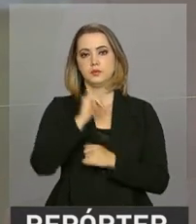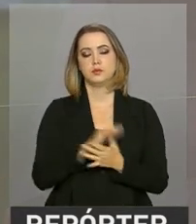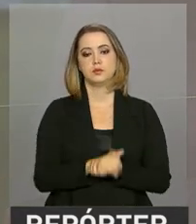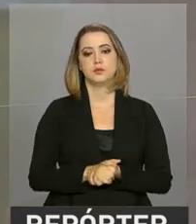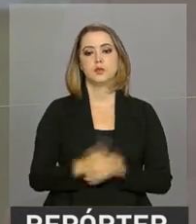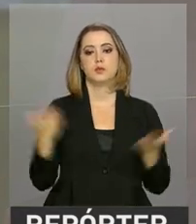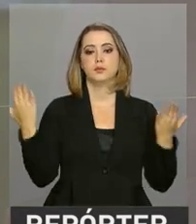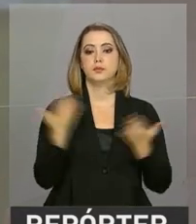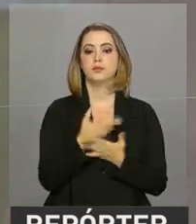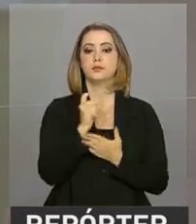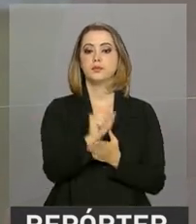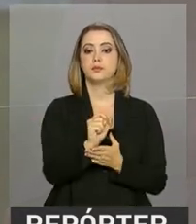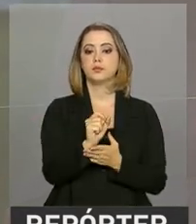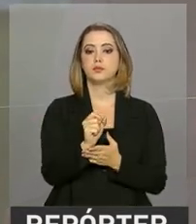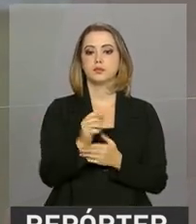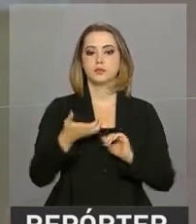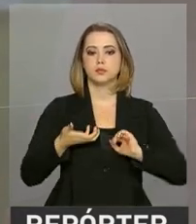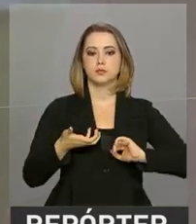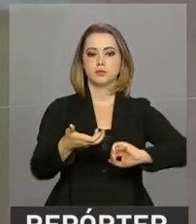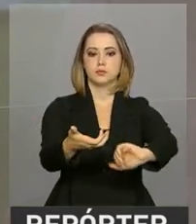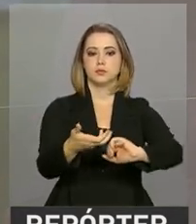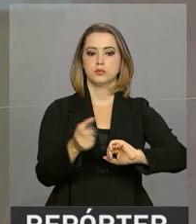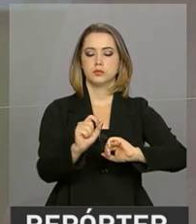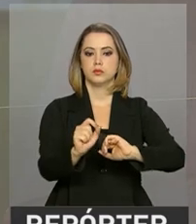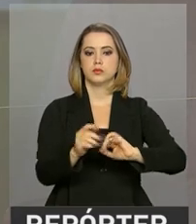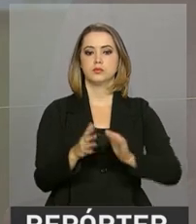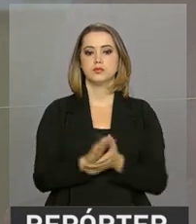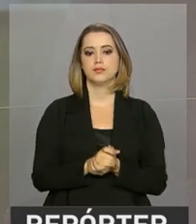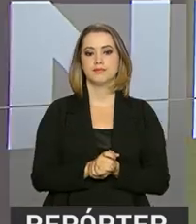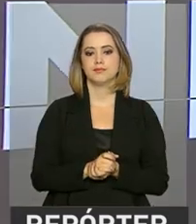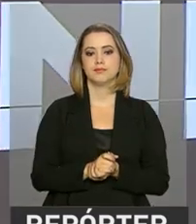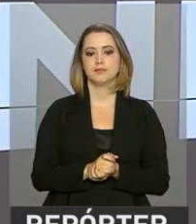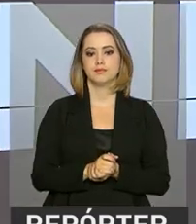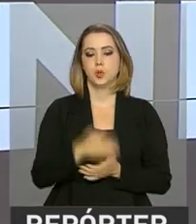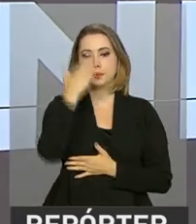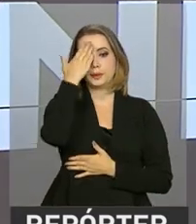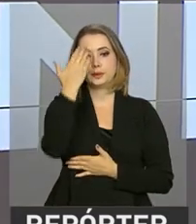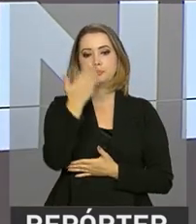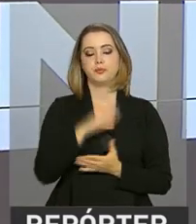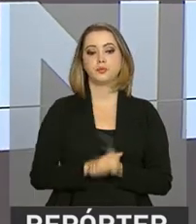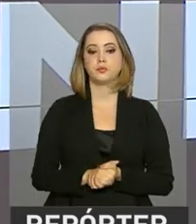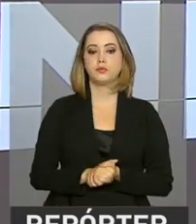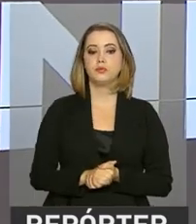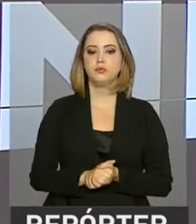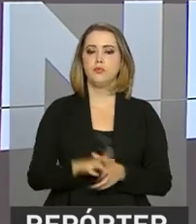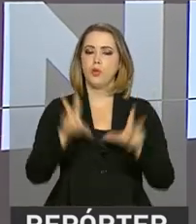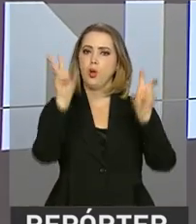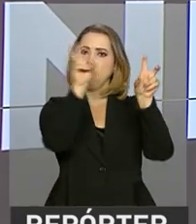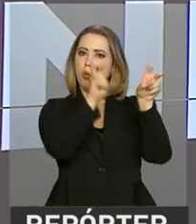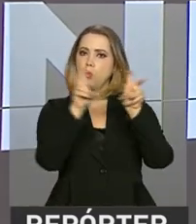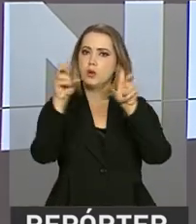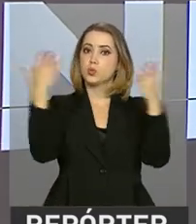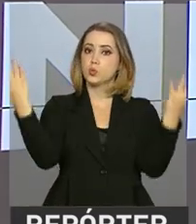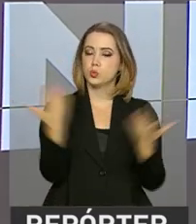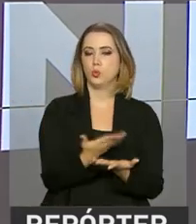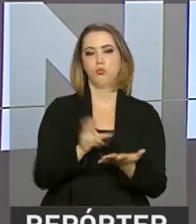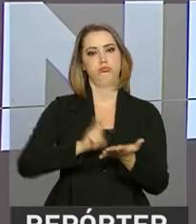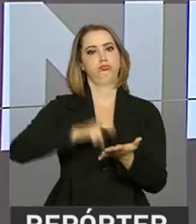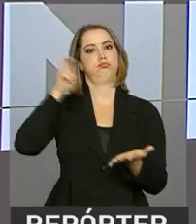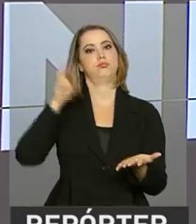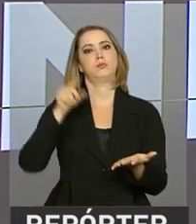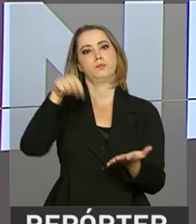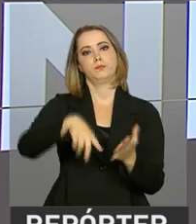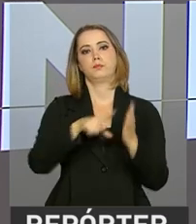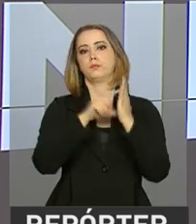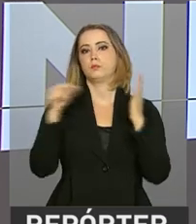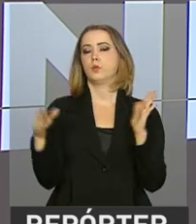Lassalve falando ao vivo do Congresso Nacional, do Salão Verde da Câmara dos Deputados. Muito obrigado, viu? E um assunto que tomou conta da pauta hoje pela manhã no Palácio do